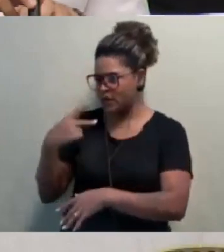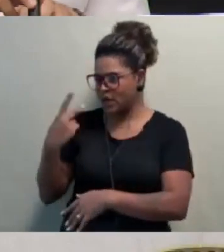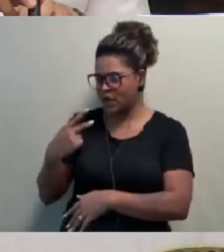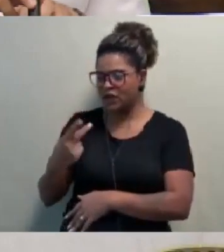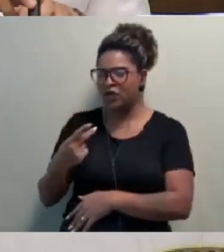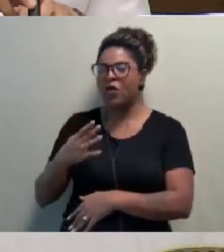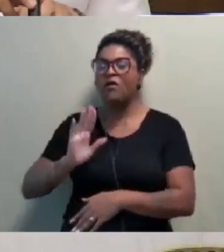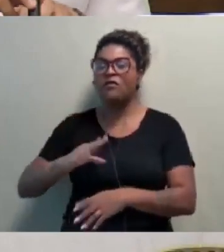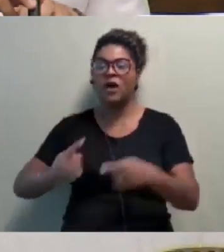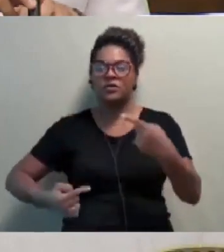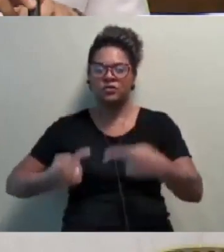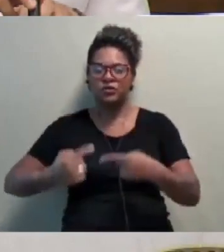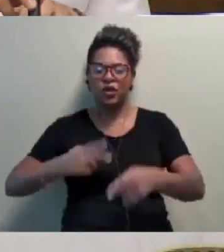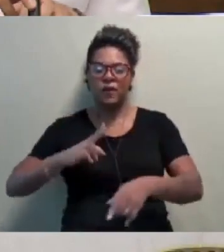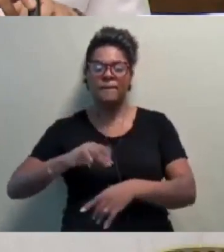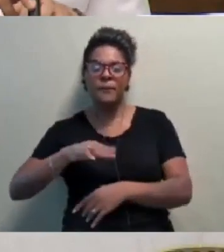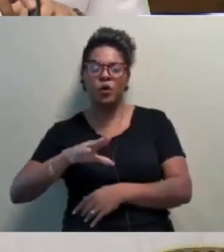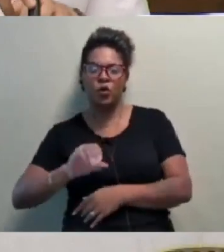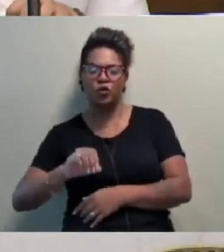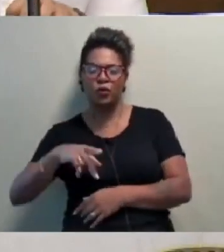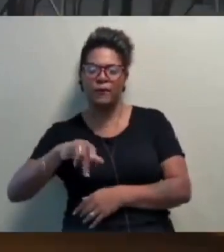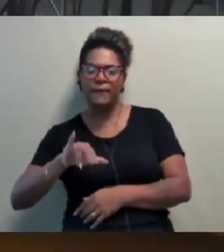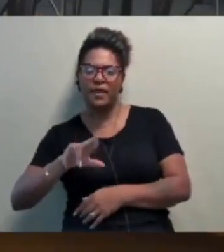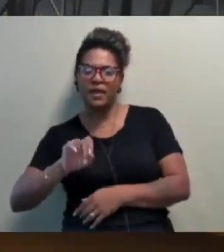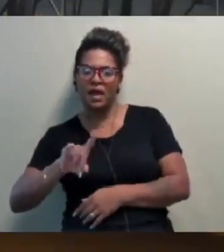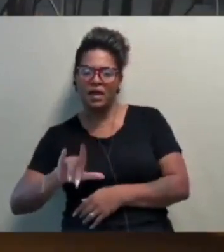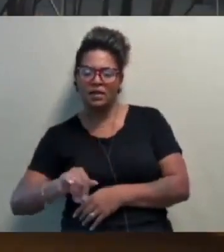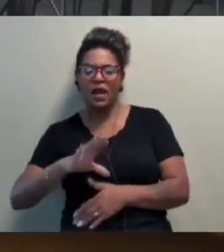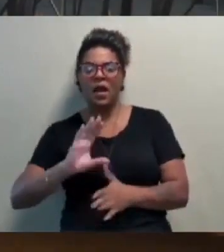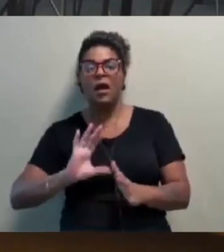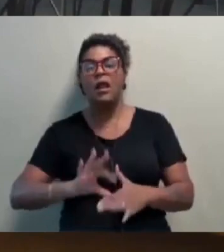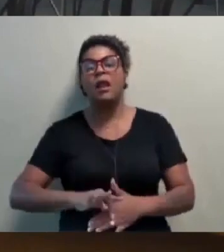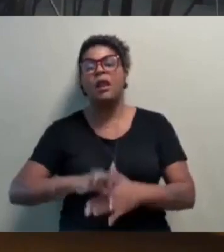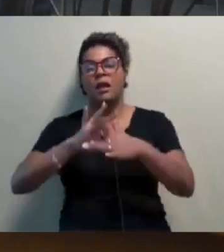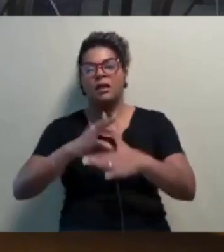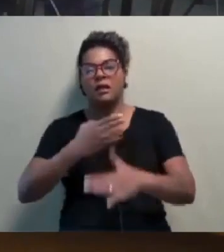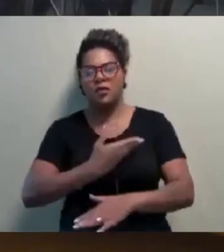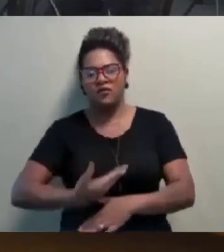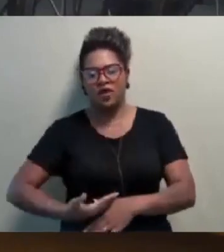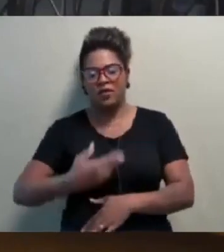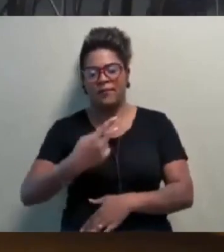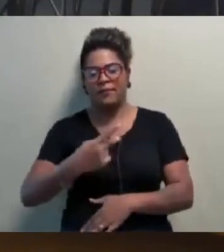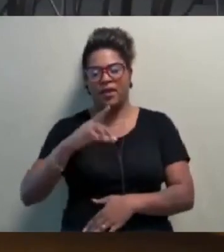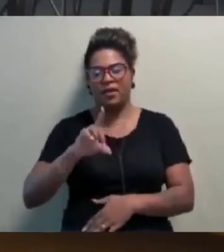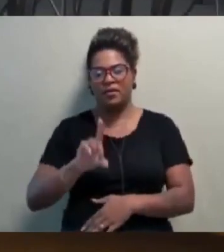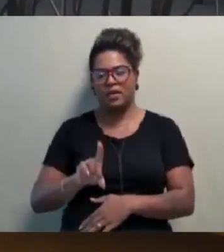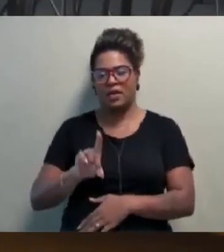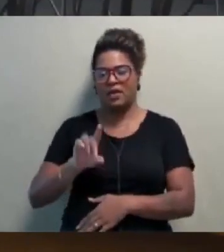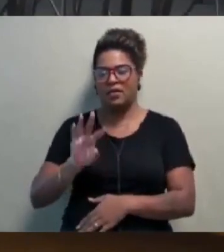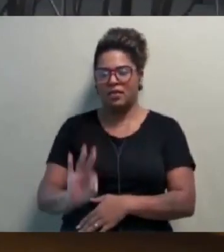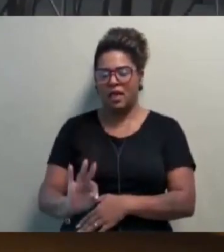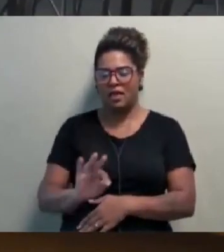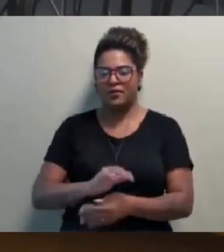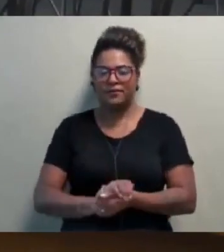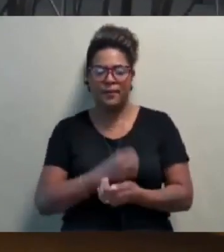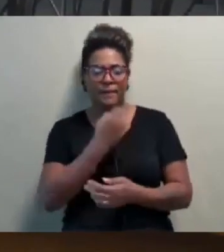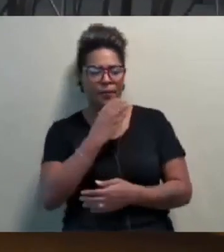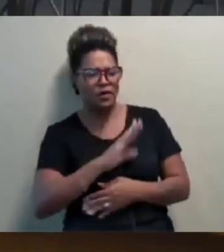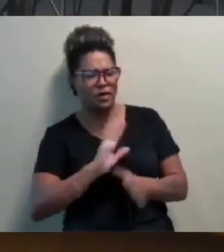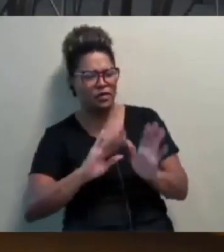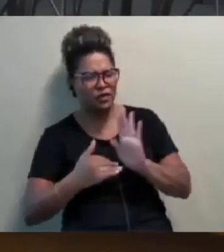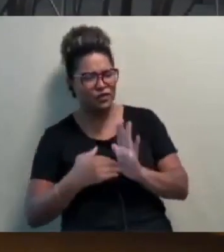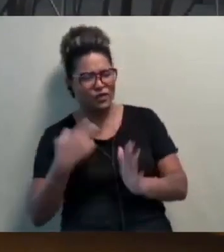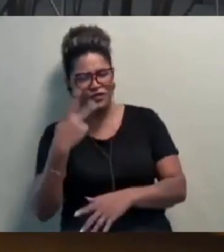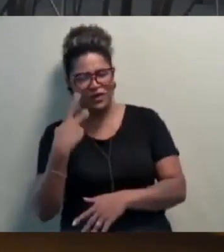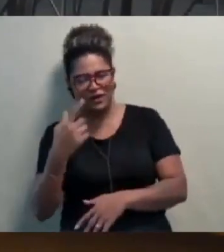vereador Bruno Miranda, do PDT, líder do governo. Boa tarde, presidente. Boa tarde, caros colegas vereadores, vereadoras.